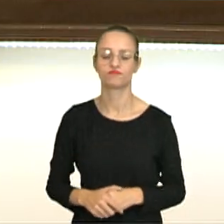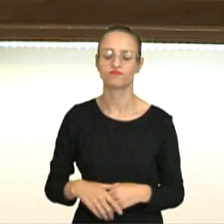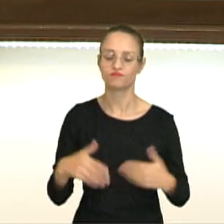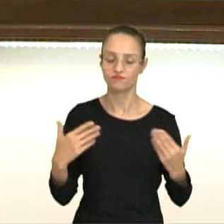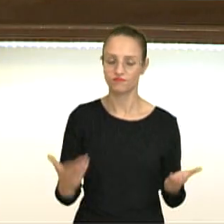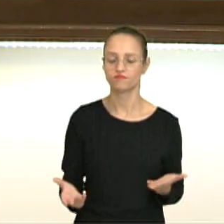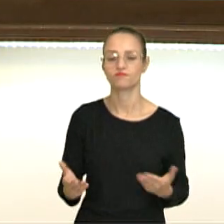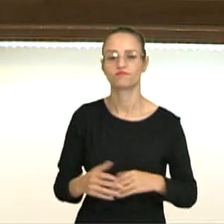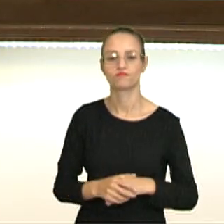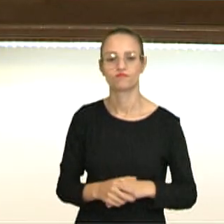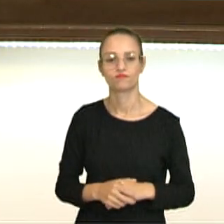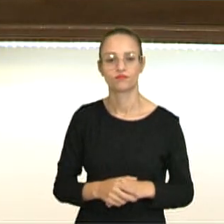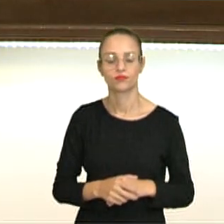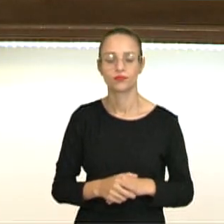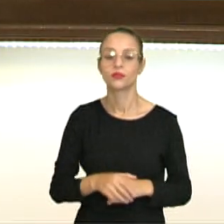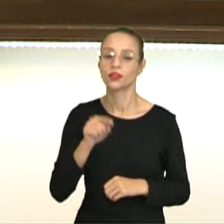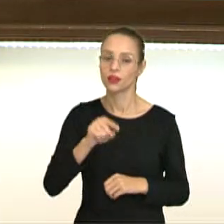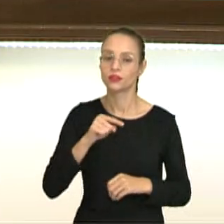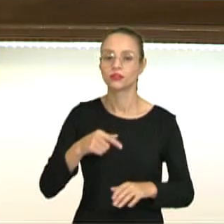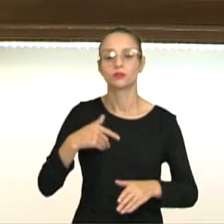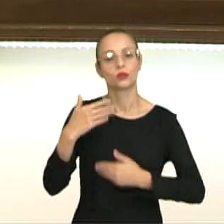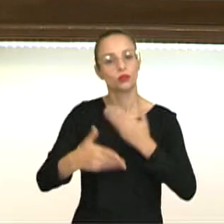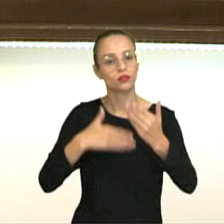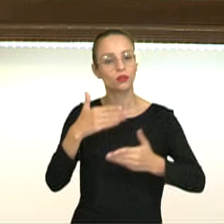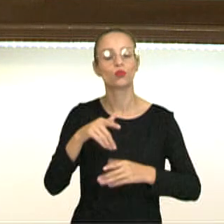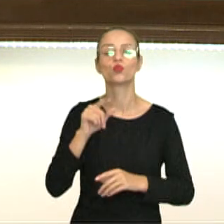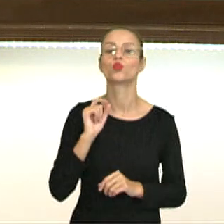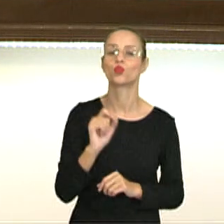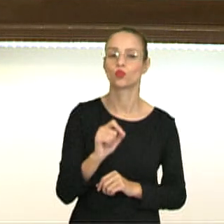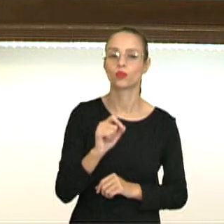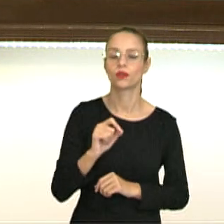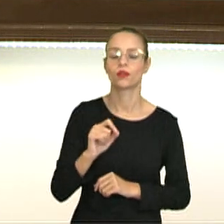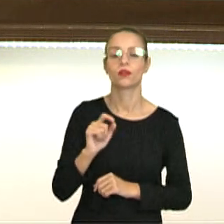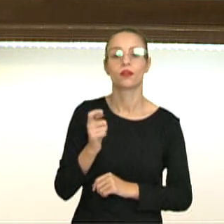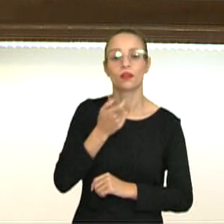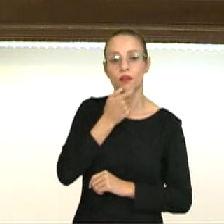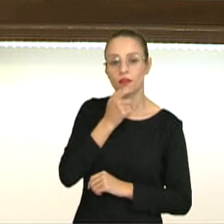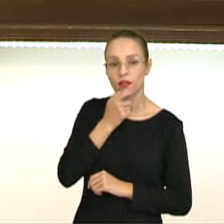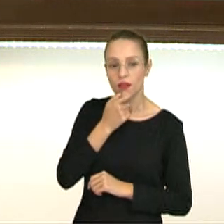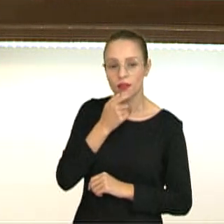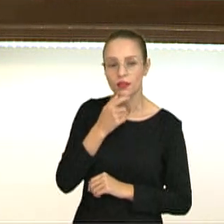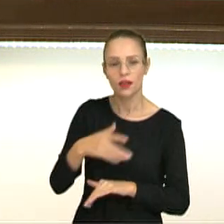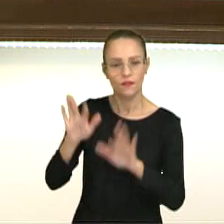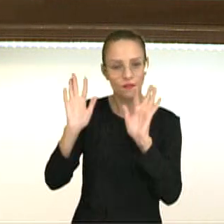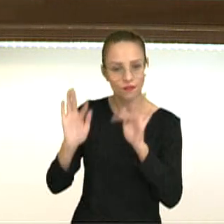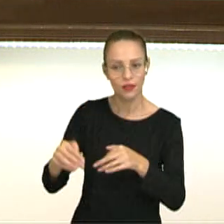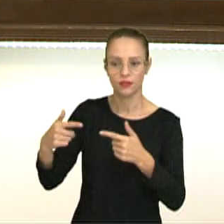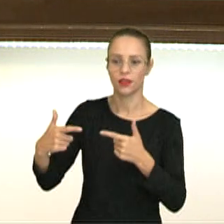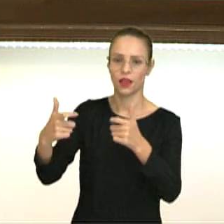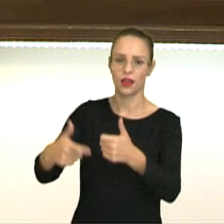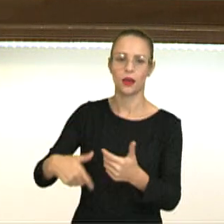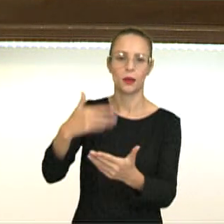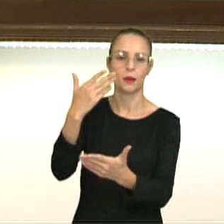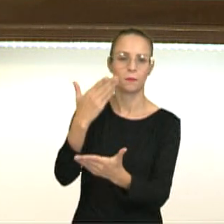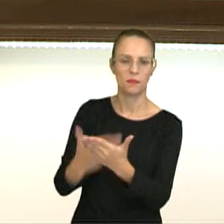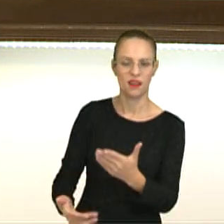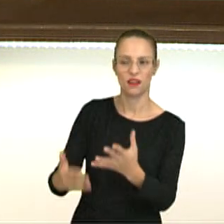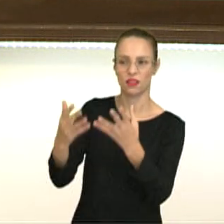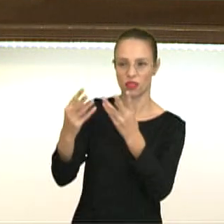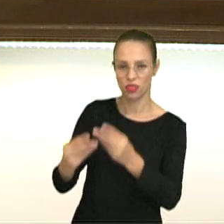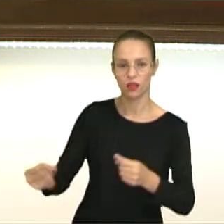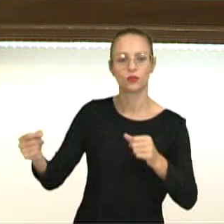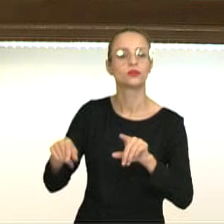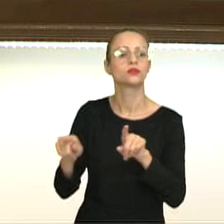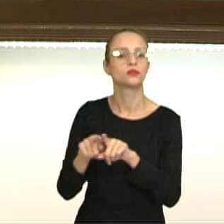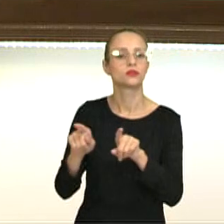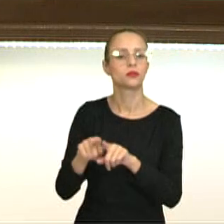Então, nesse processo a gente vai ter a Inglaterra lá para o fim da guerra perdendo prestígio, ela vai